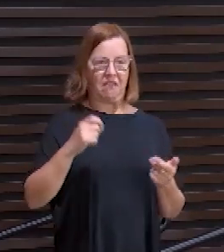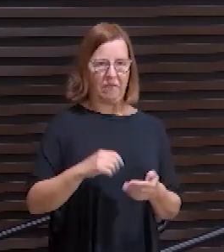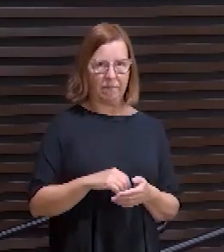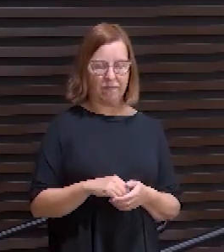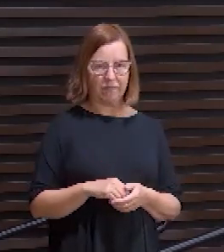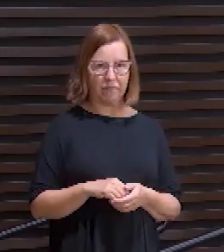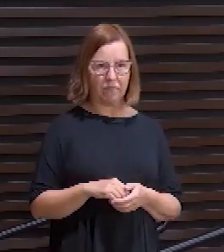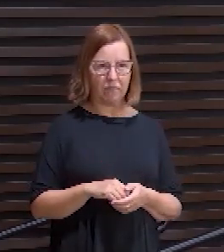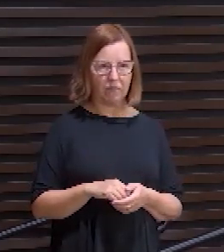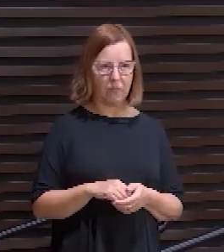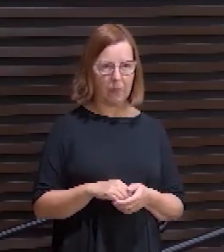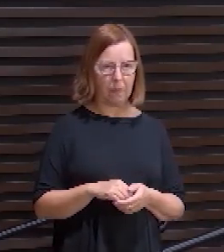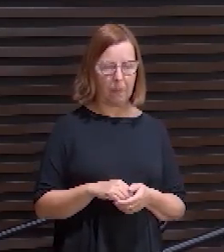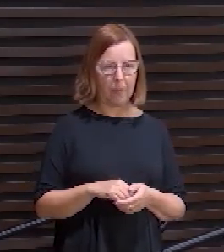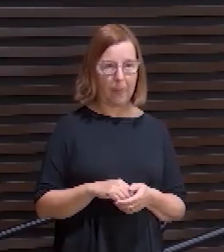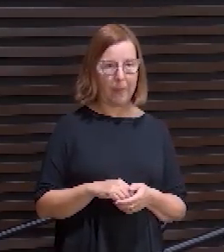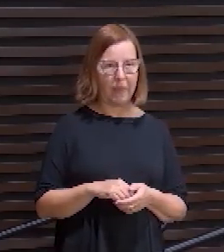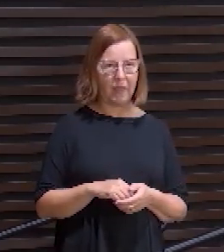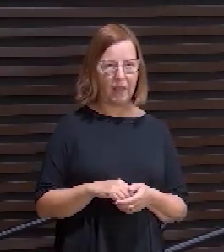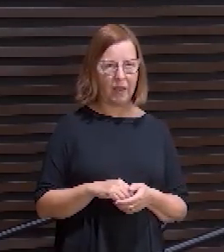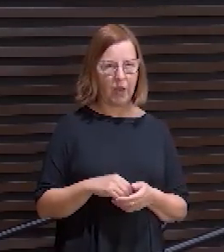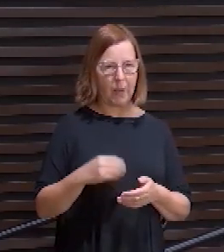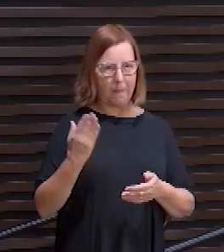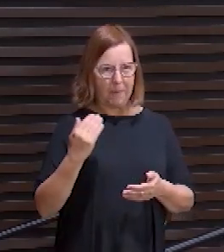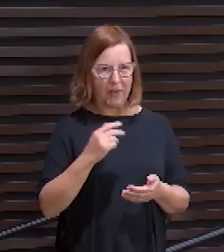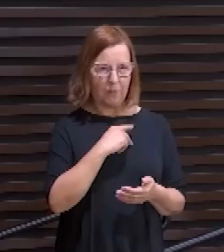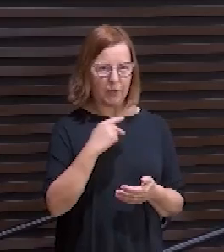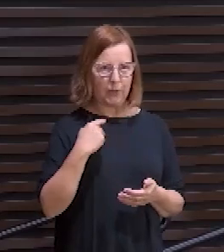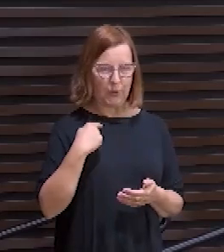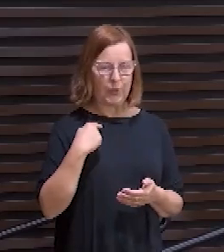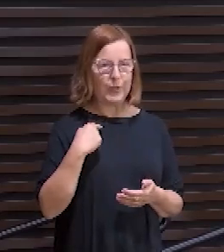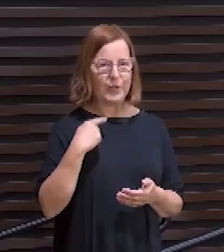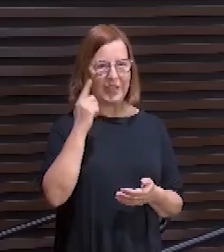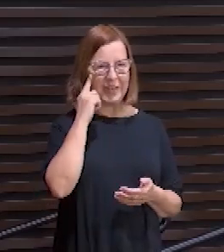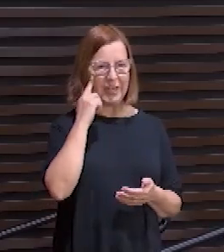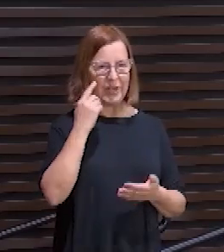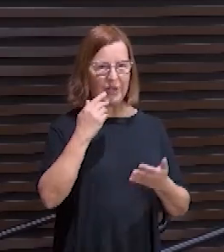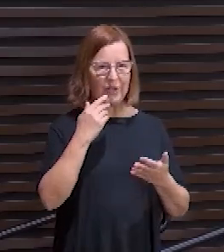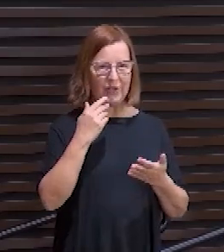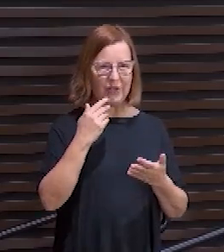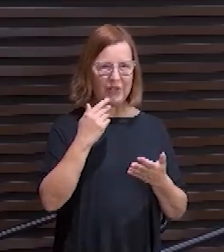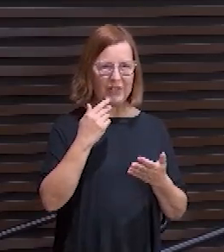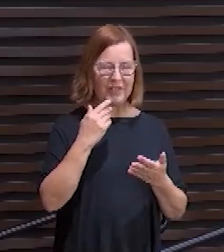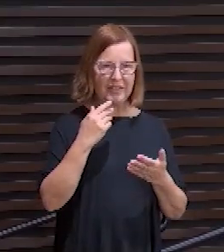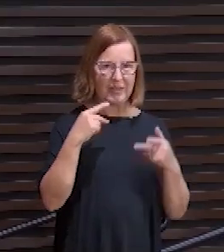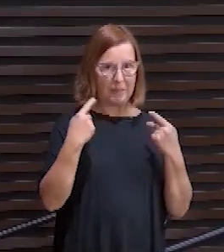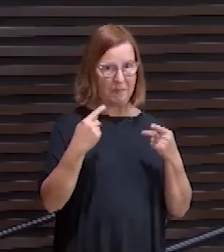Quando o pastor Glênio expôs esse texto, ele trabalhou esse termo insolência.